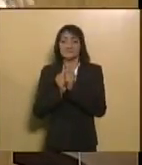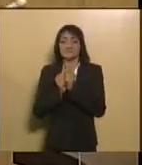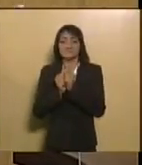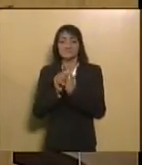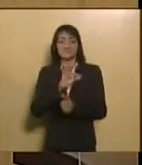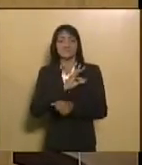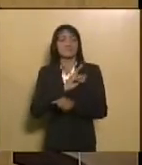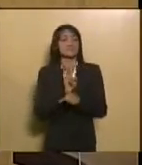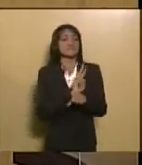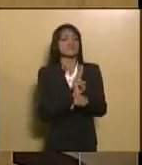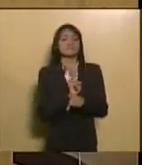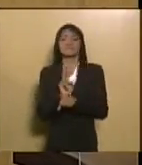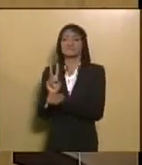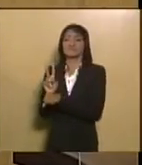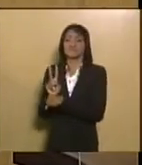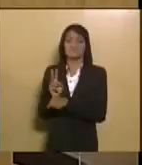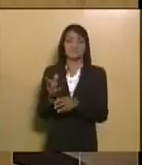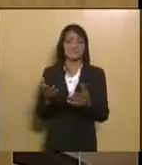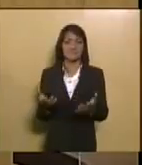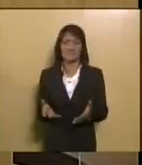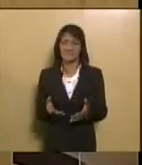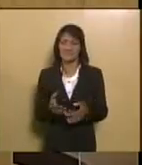escoltado por segurança, e isso